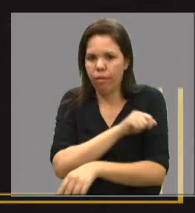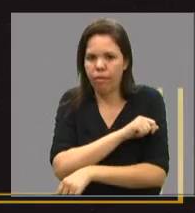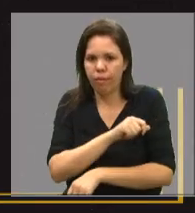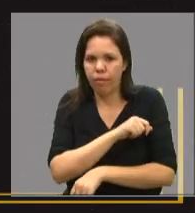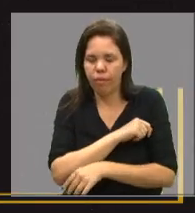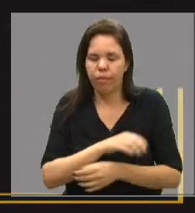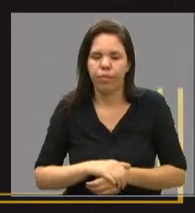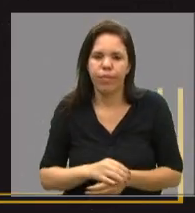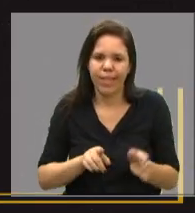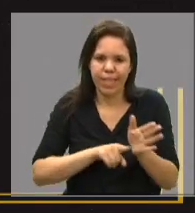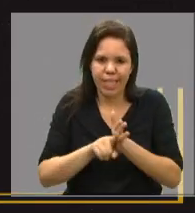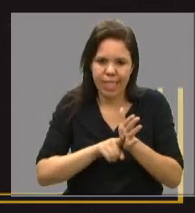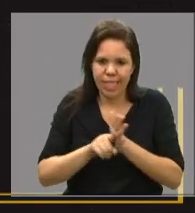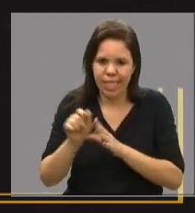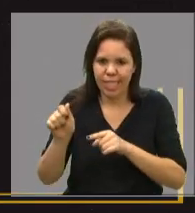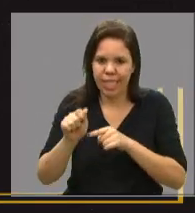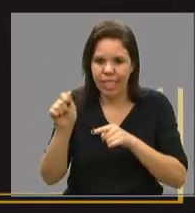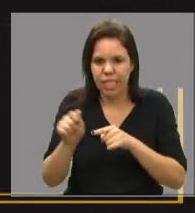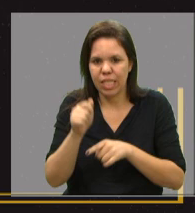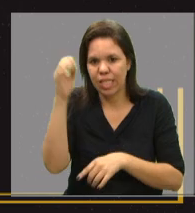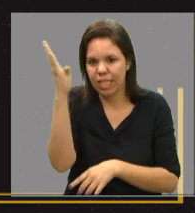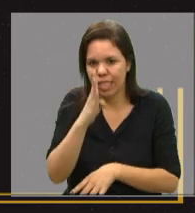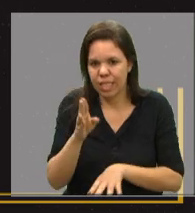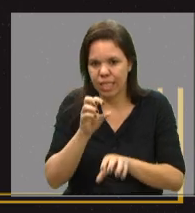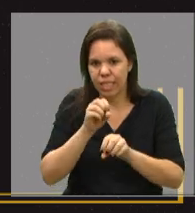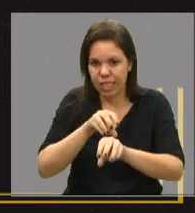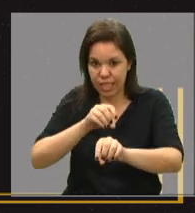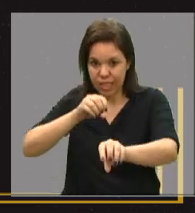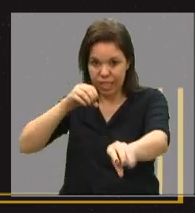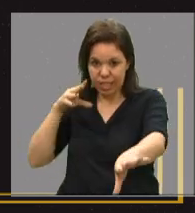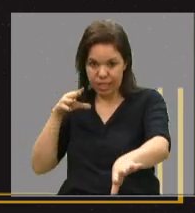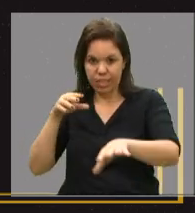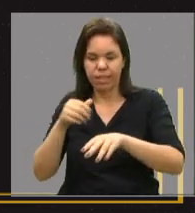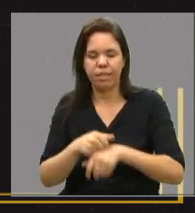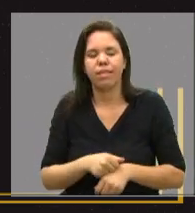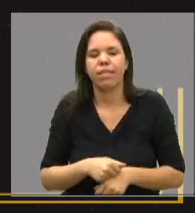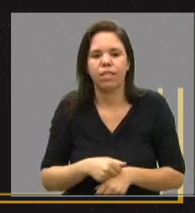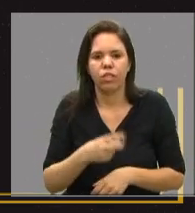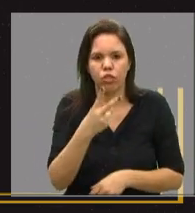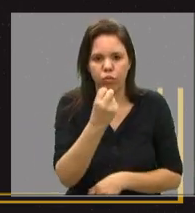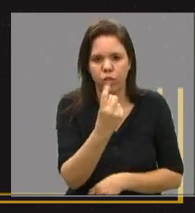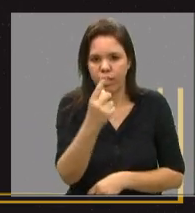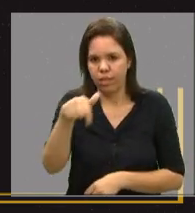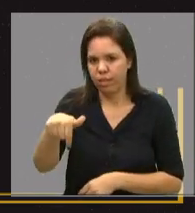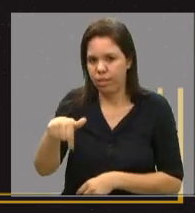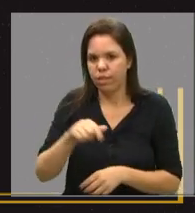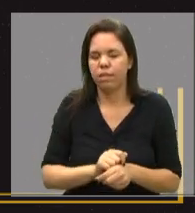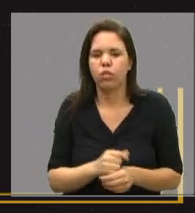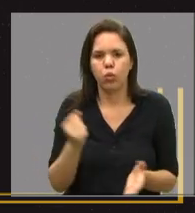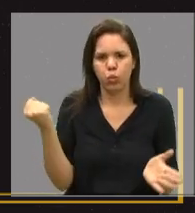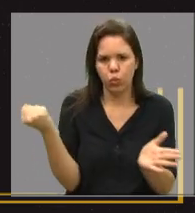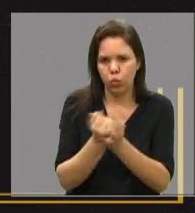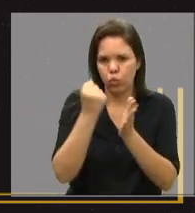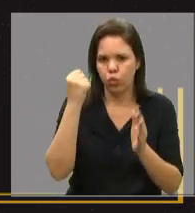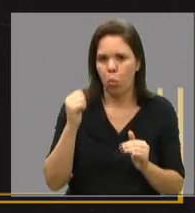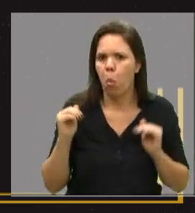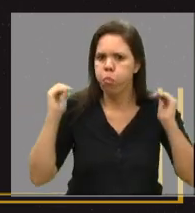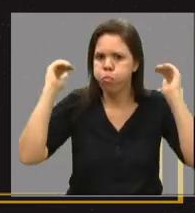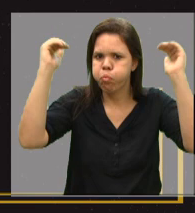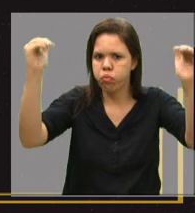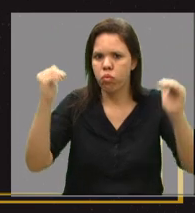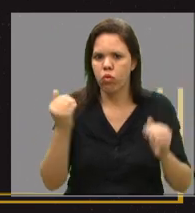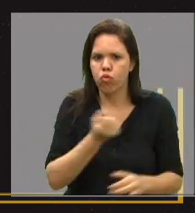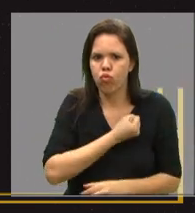De acordo com a Associação Brasileira de Ensino à Distância, 2017 registrou um recorde